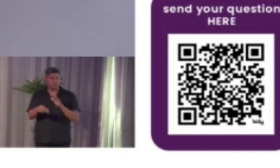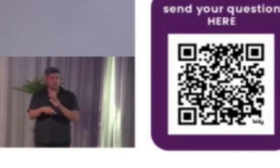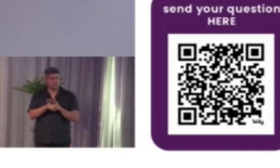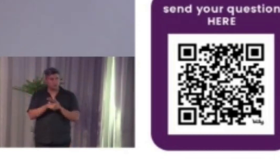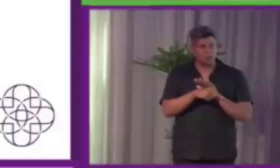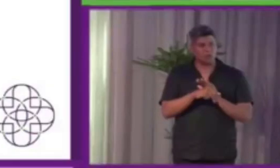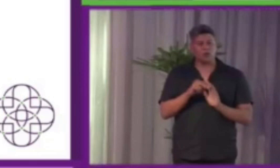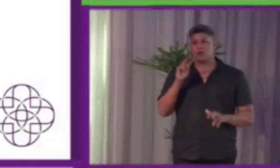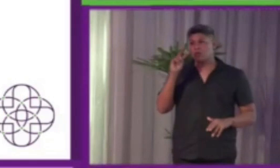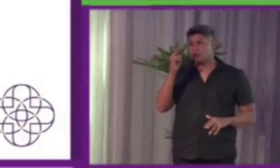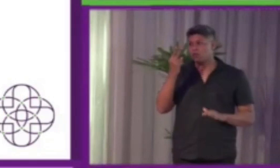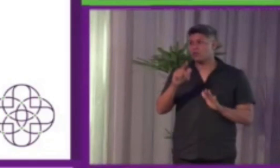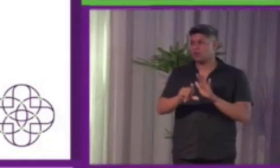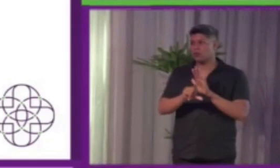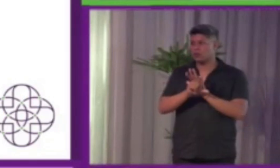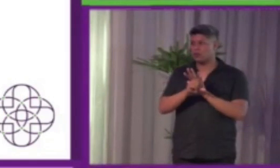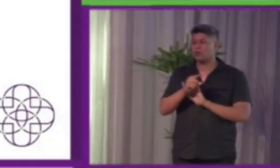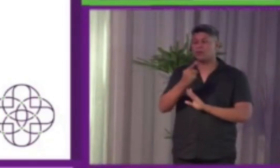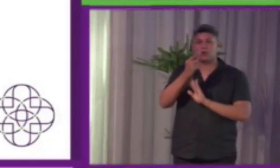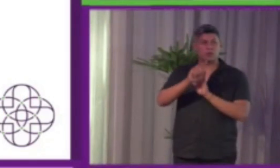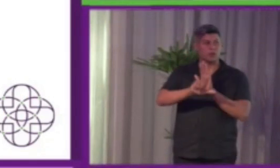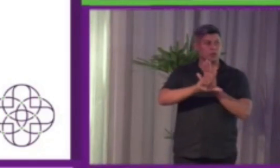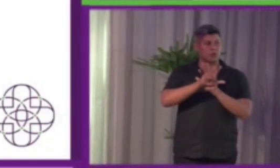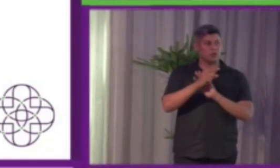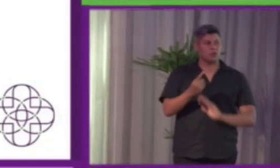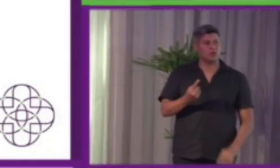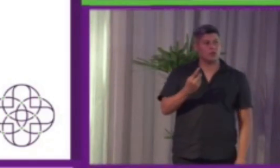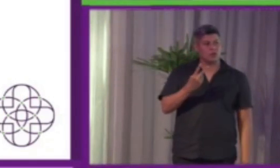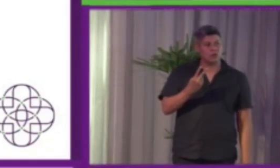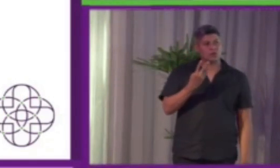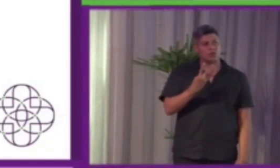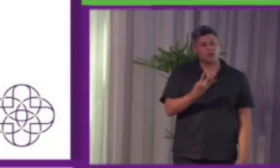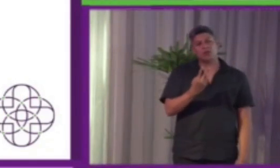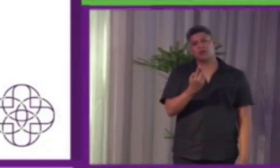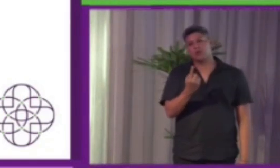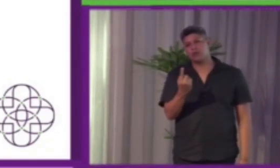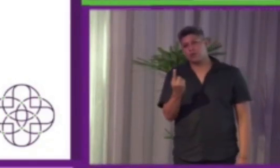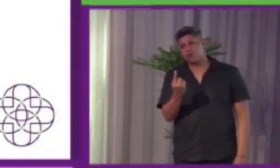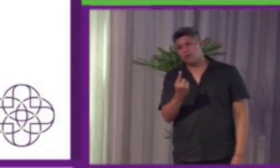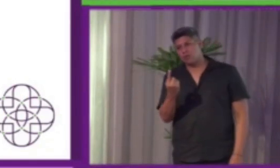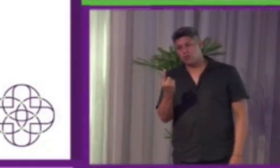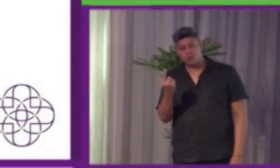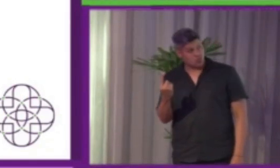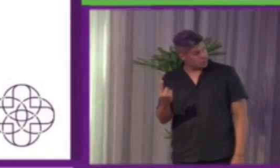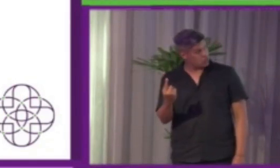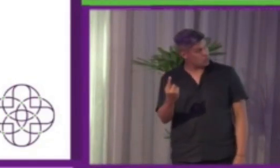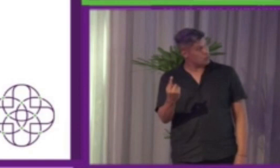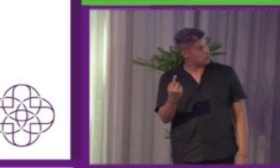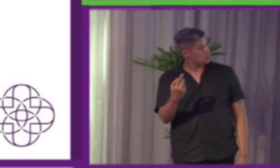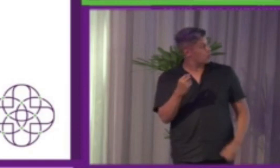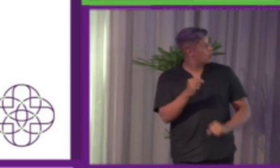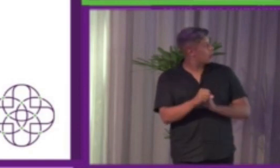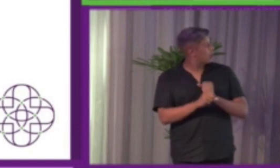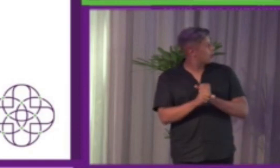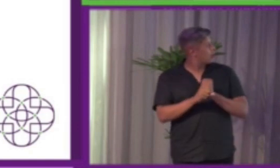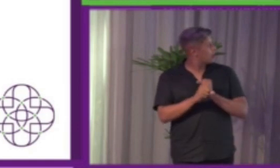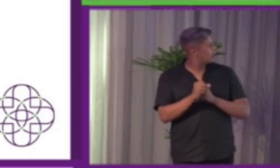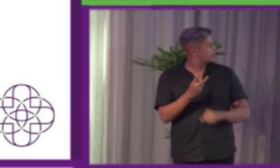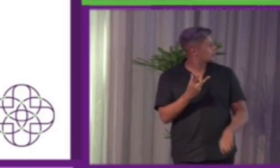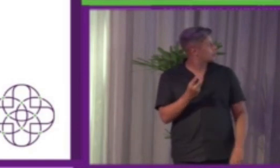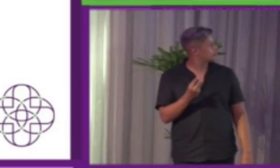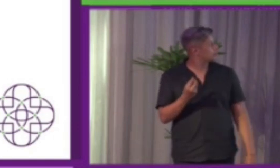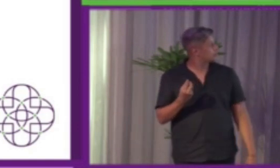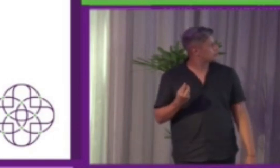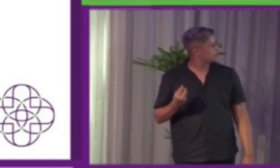de duas leis. A primeira lei foi a Lei 12.411, né, 12.401 em 2012, e a Lei 14.303